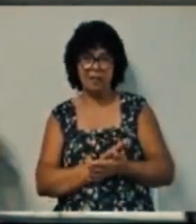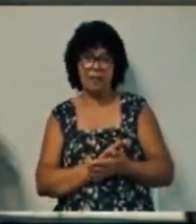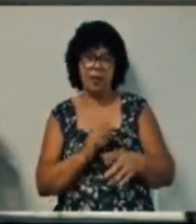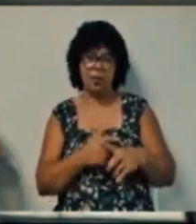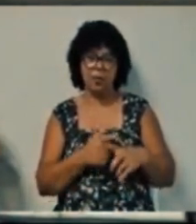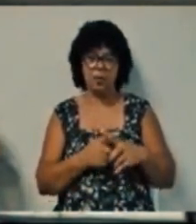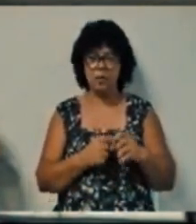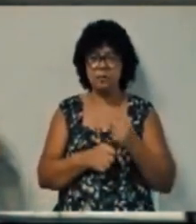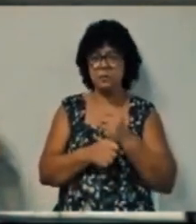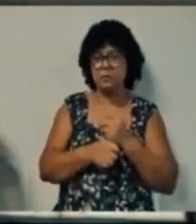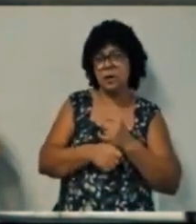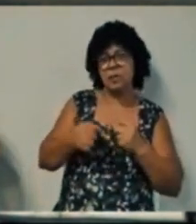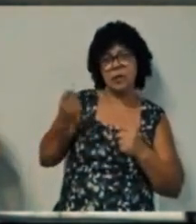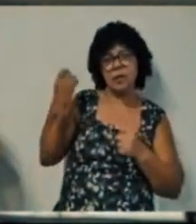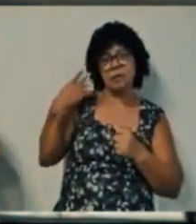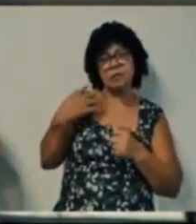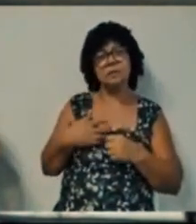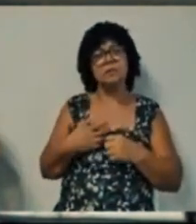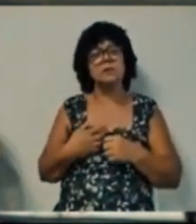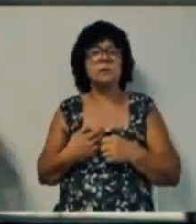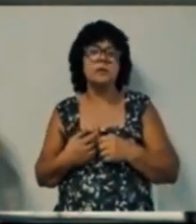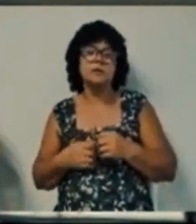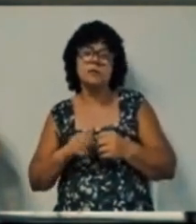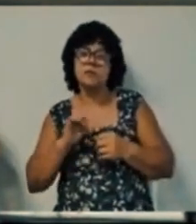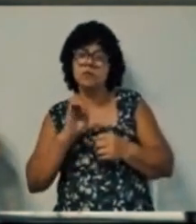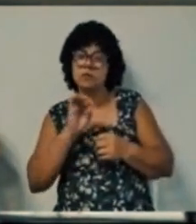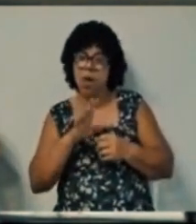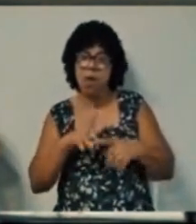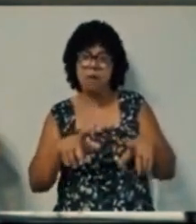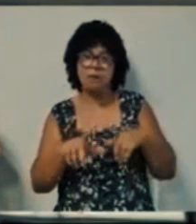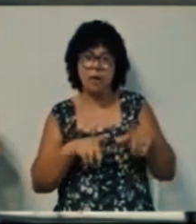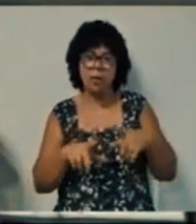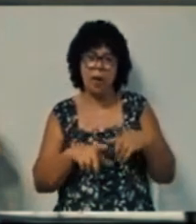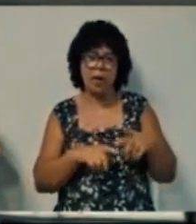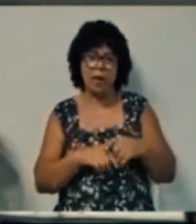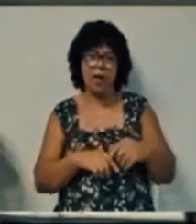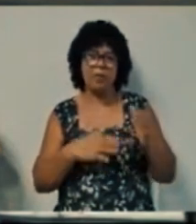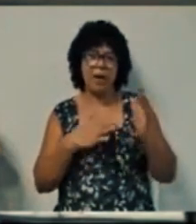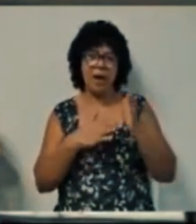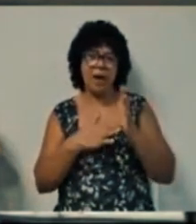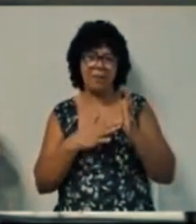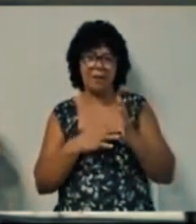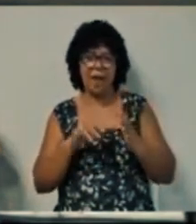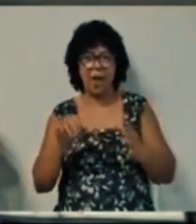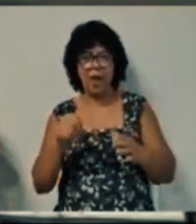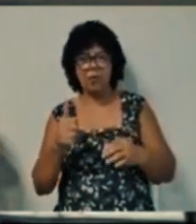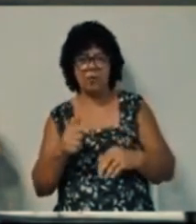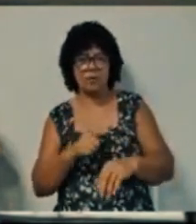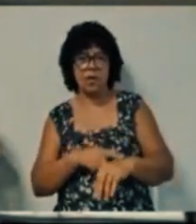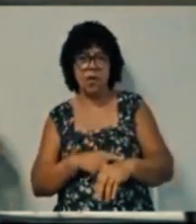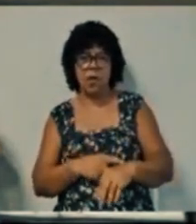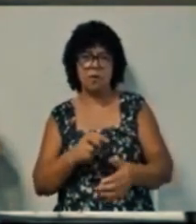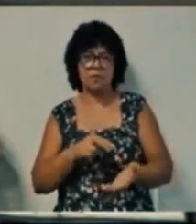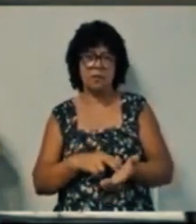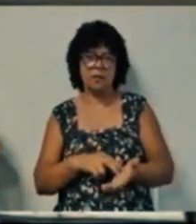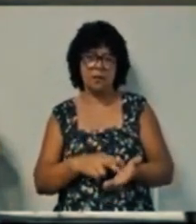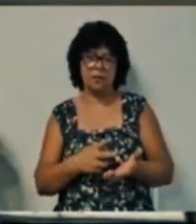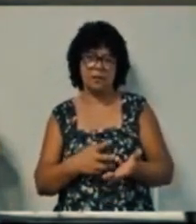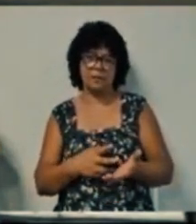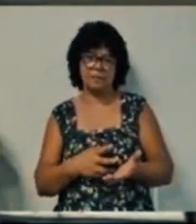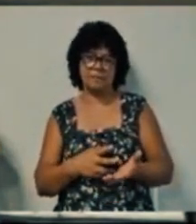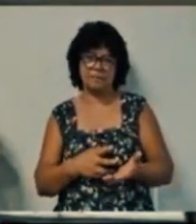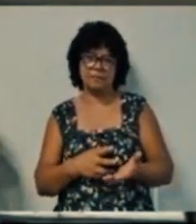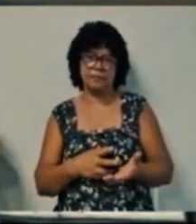11. Das 11 em diante era o momento do almoço e de tirar aquele sono. Havia um ditado